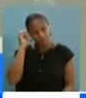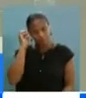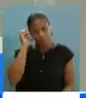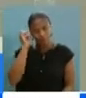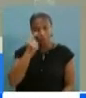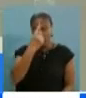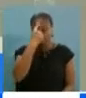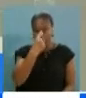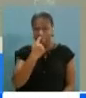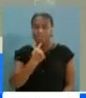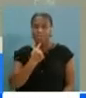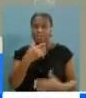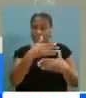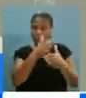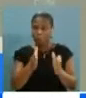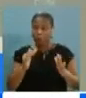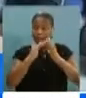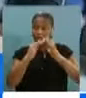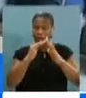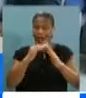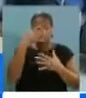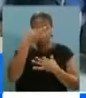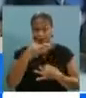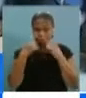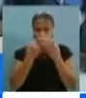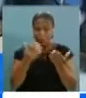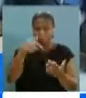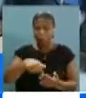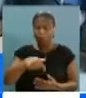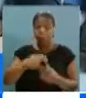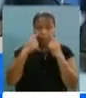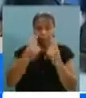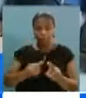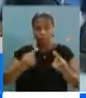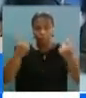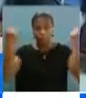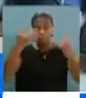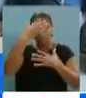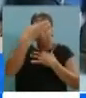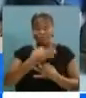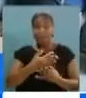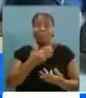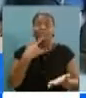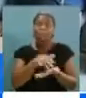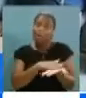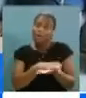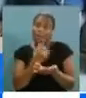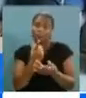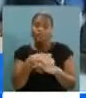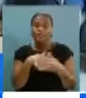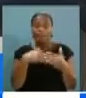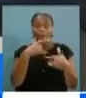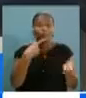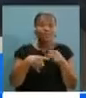O perfil do setor da habitação, formalmente apresentado ao público nesta cerimónia, vai servir de base para a elaboração de uma política nacional